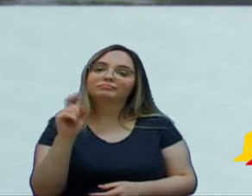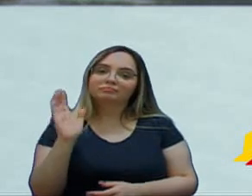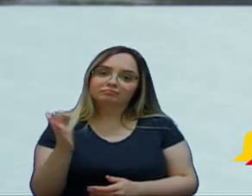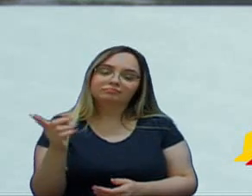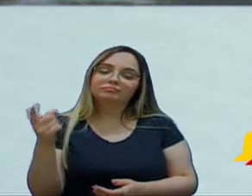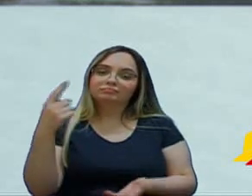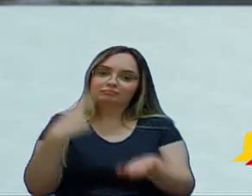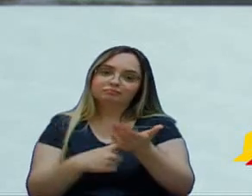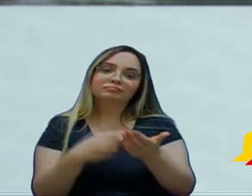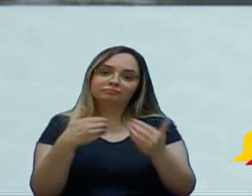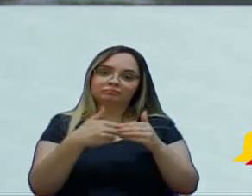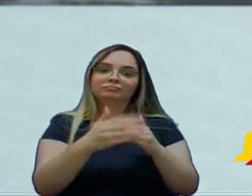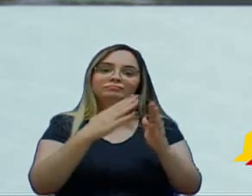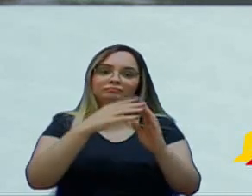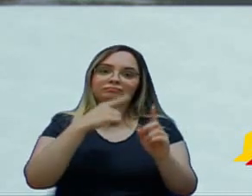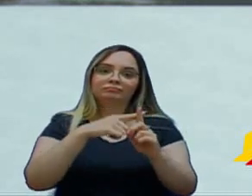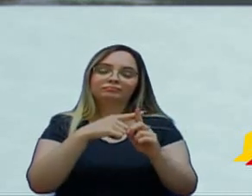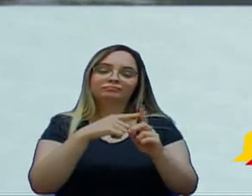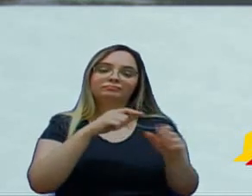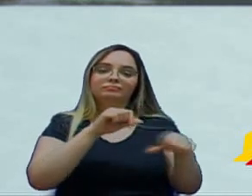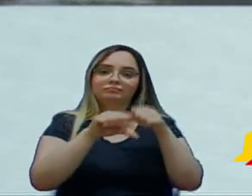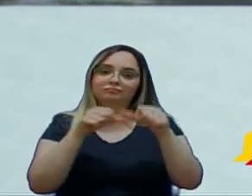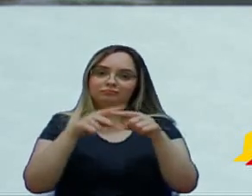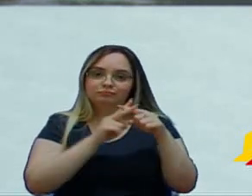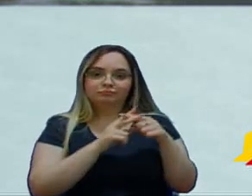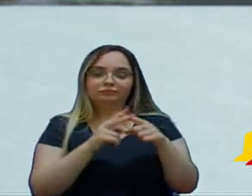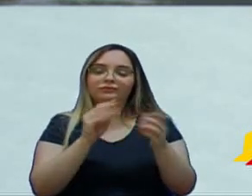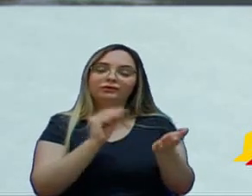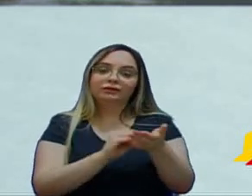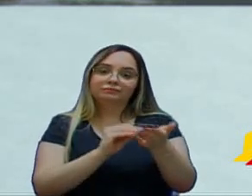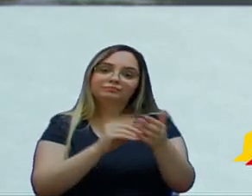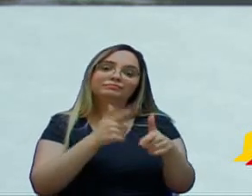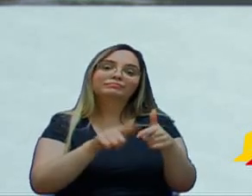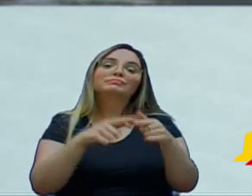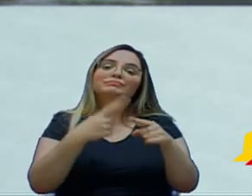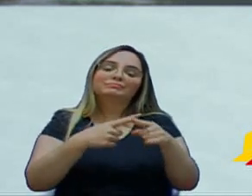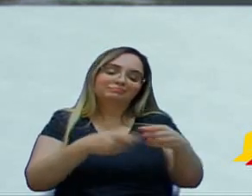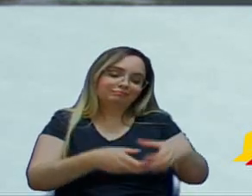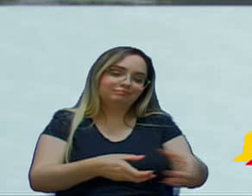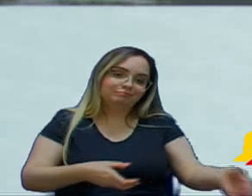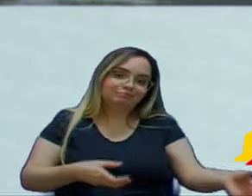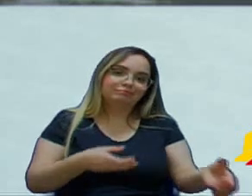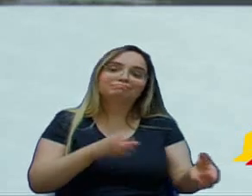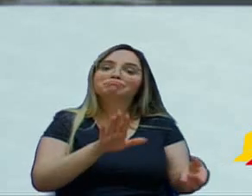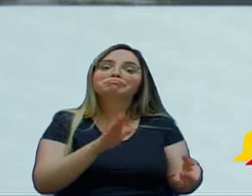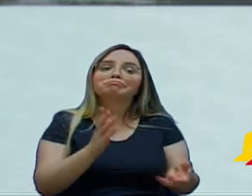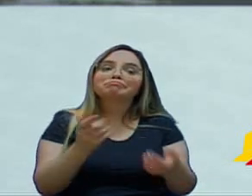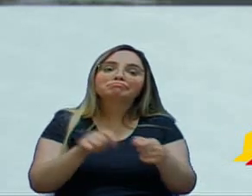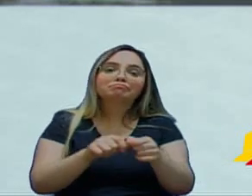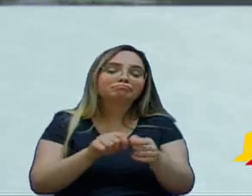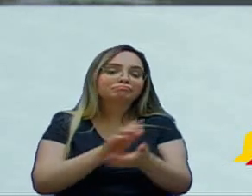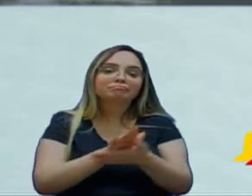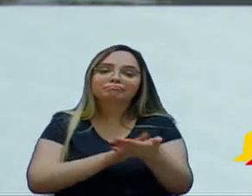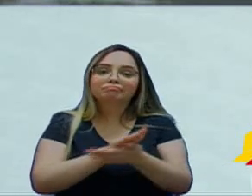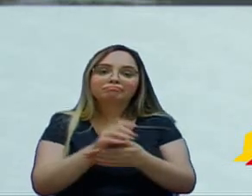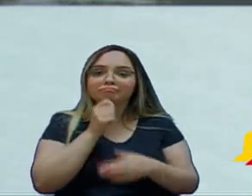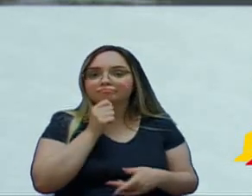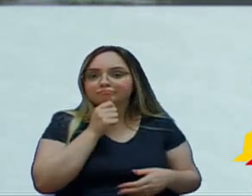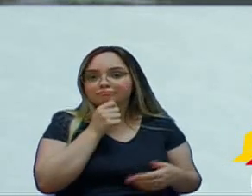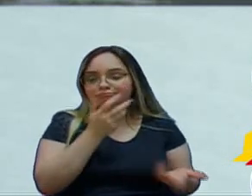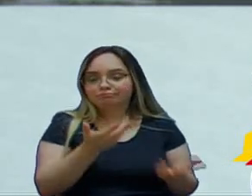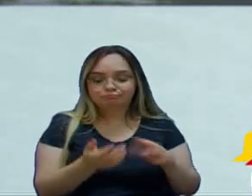igreja, por ser um problema de escoamento de água da rede, mas só que não está acontecendo. Então, eu venho